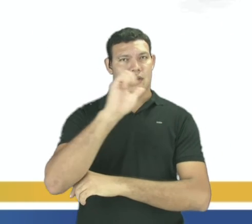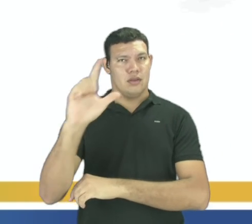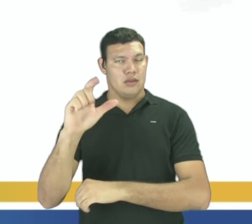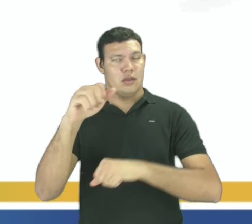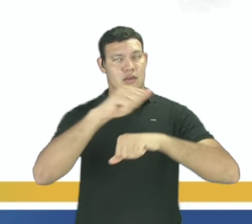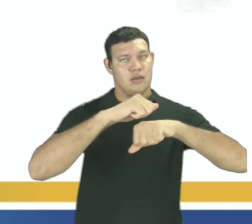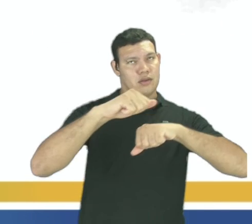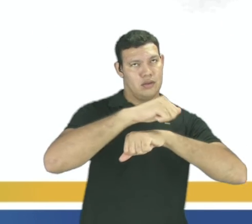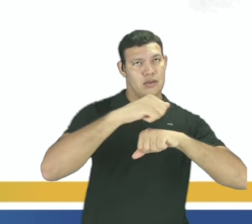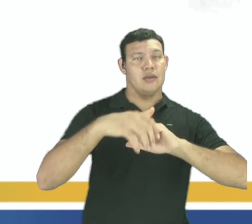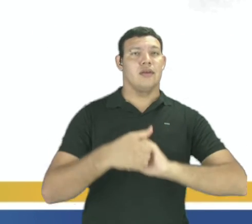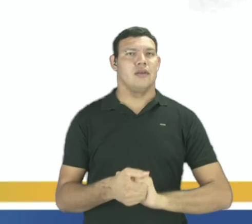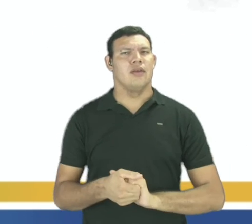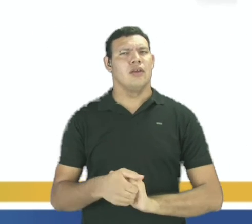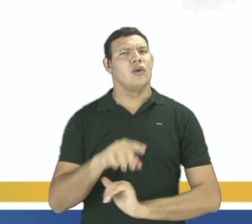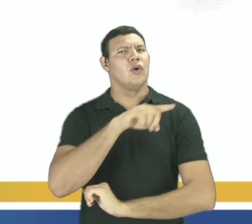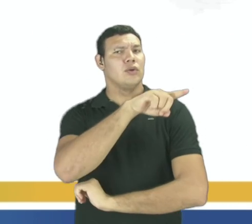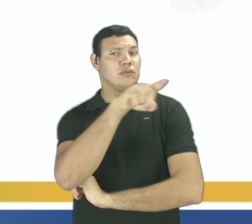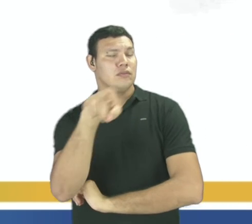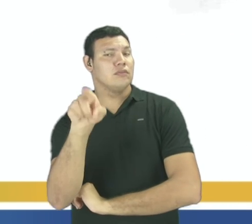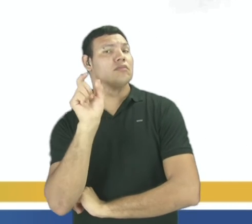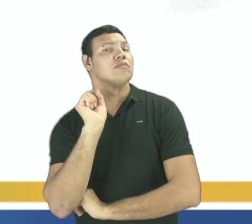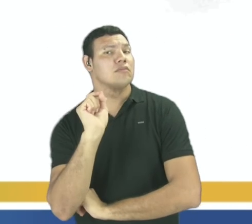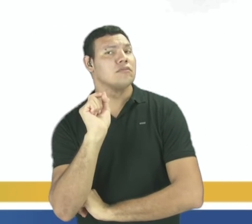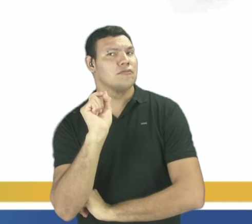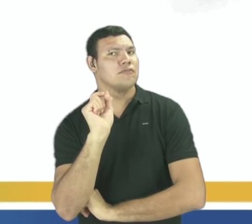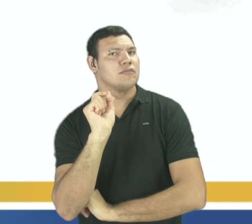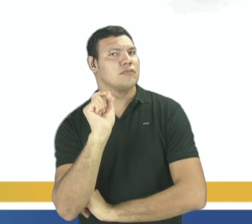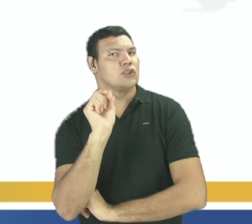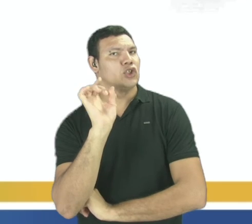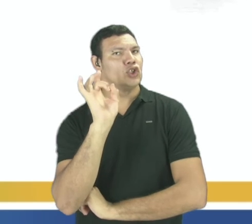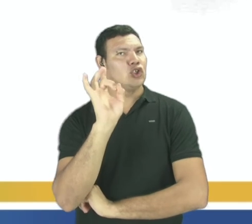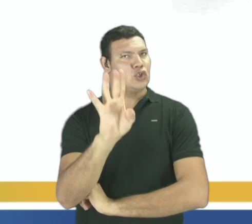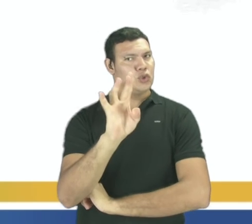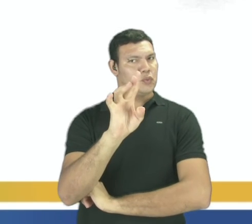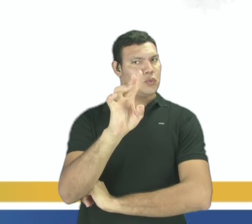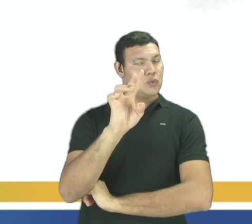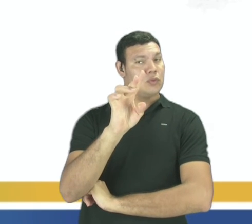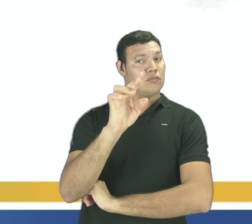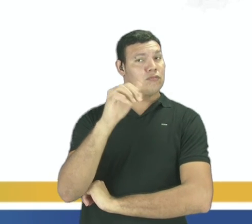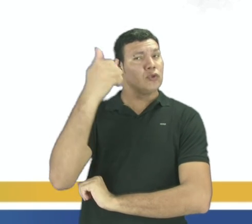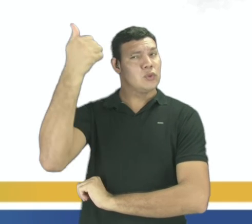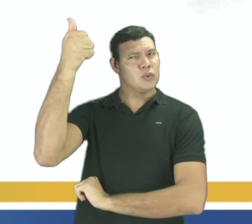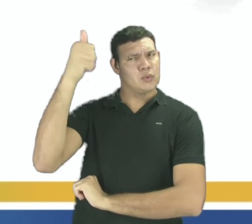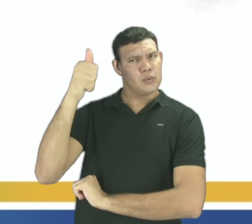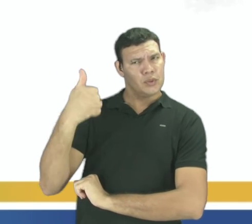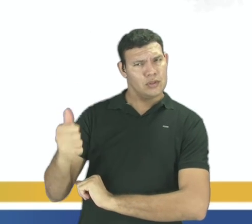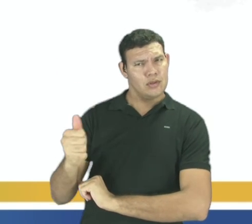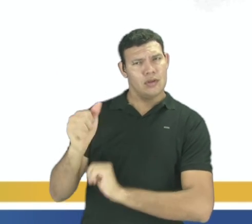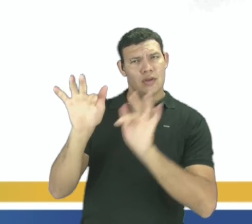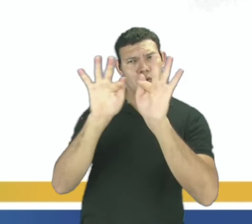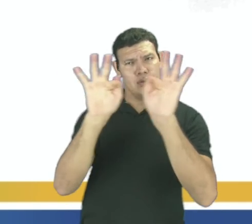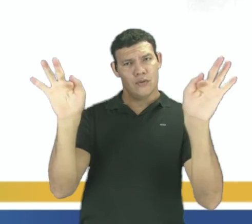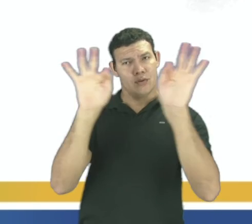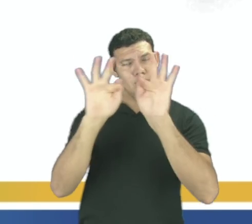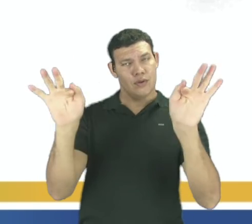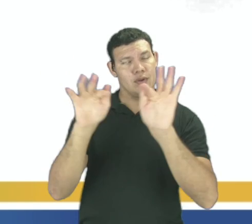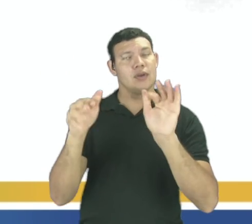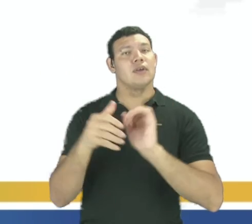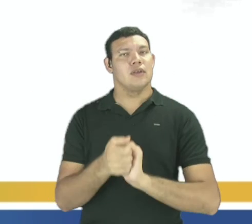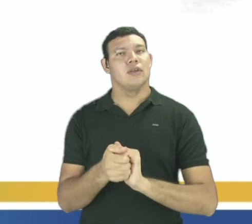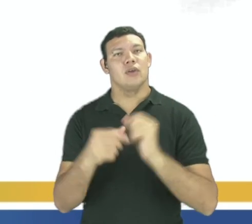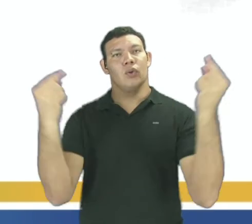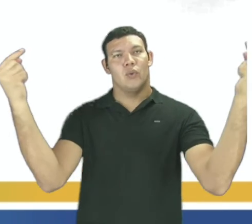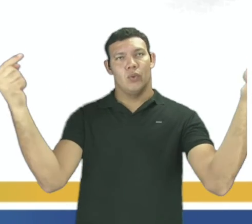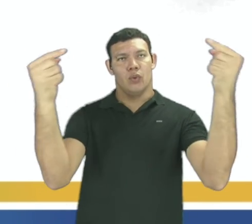destaque. Essa aqui é para vocês apenas verificarem as frases ao lado e